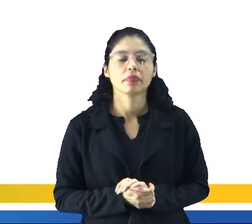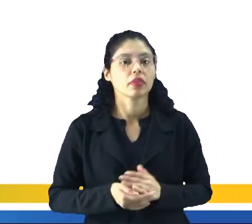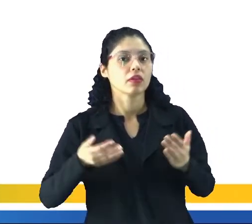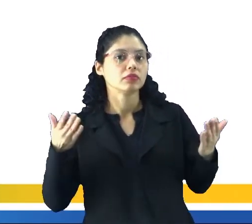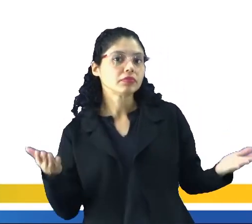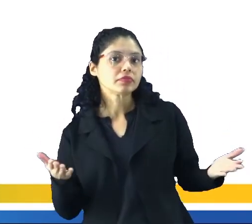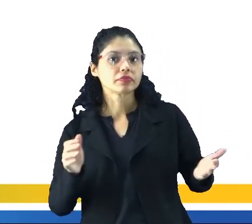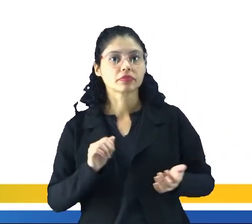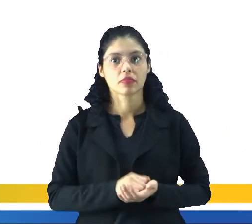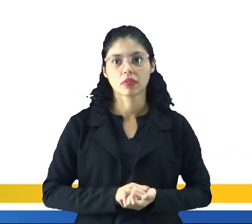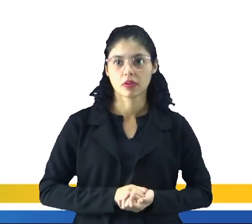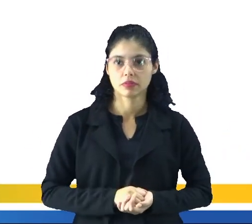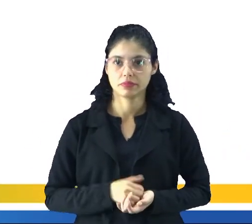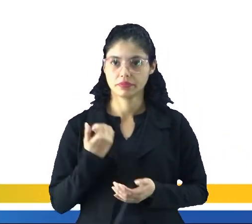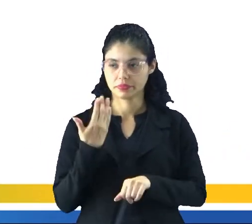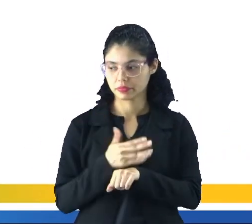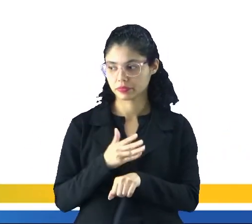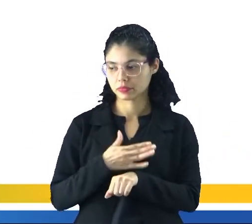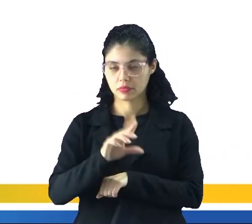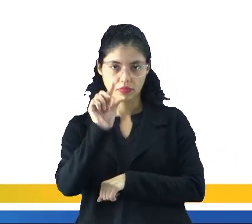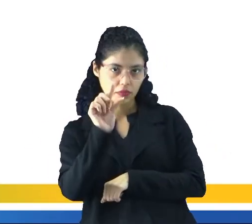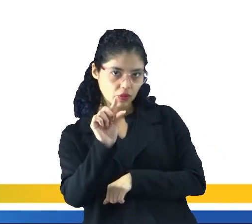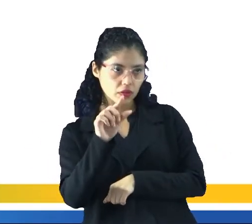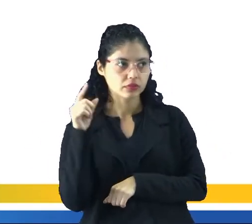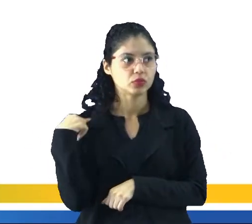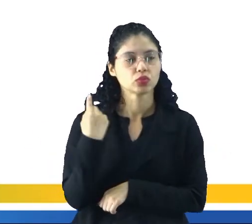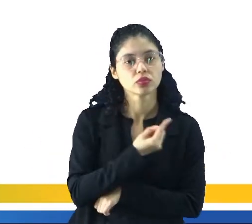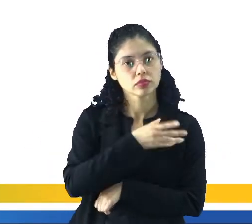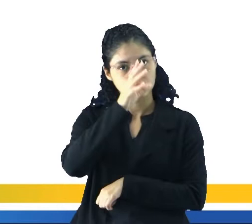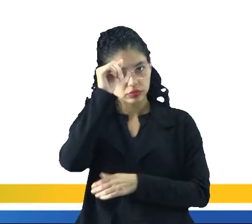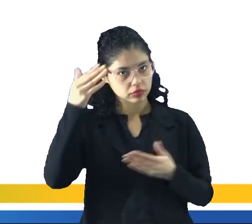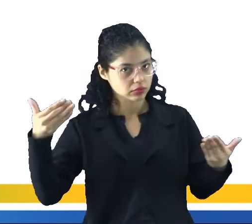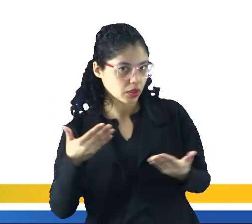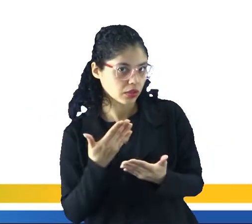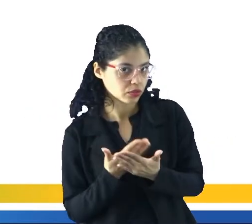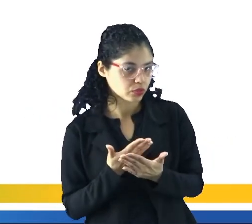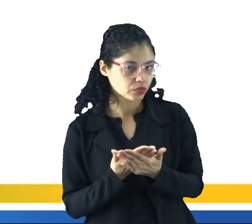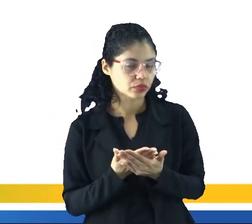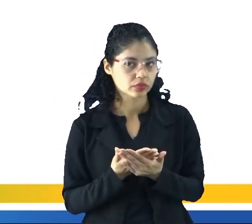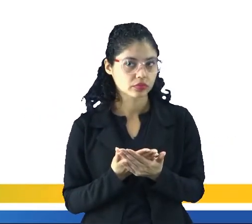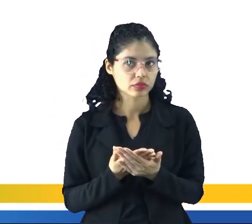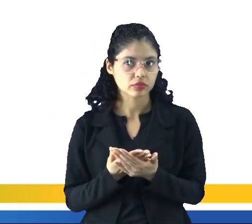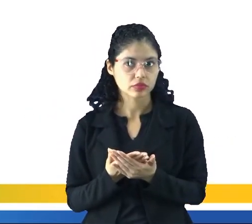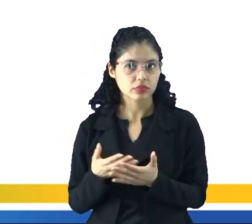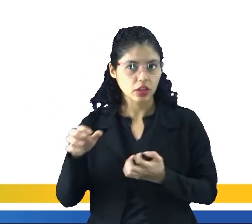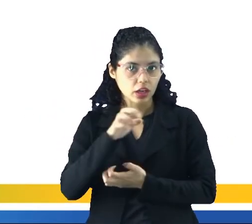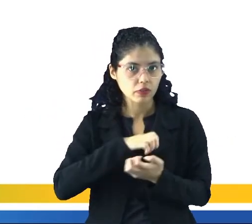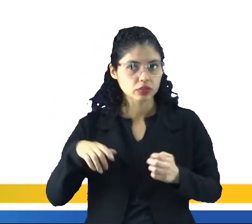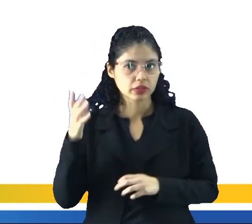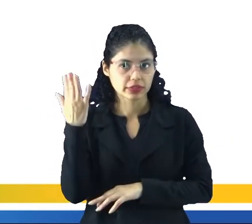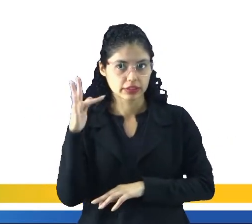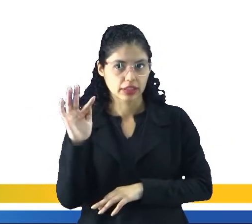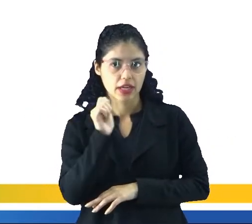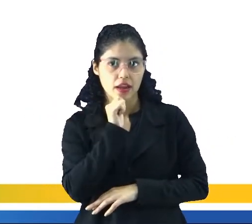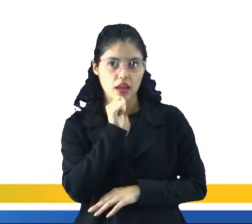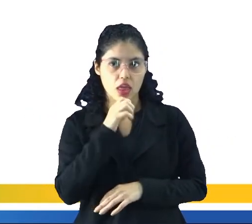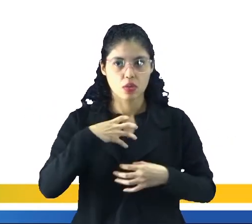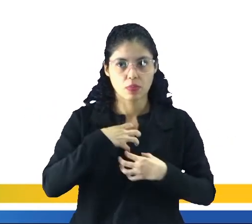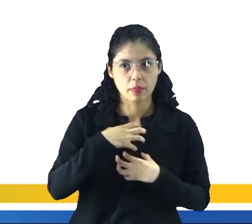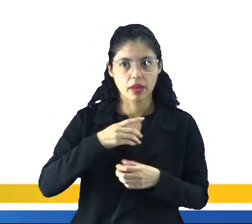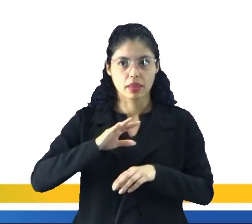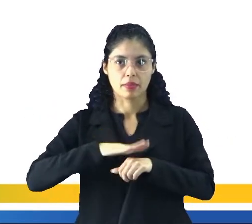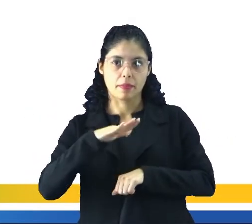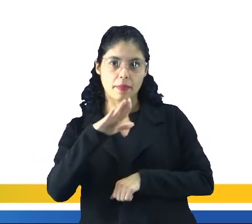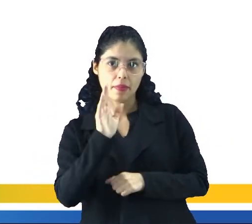Então, vamos lá. Vamos exercitar um pouco do que nós aprendemos na aula de hoje. A Revolução Francesa foi um dos momentos